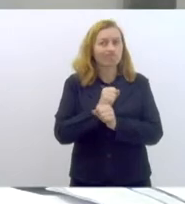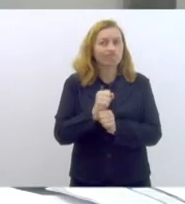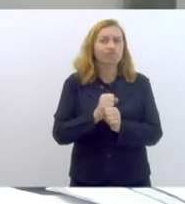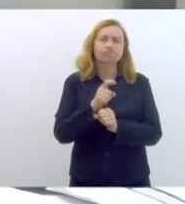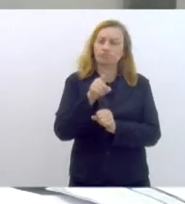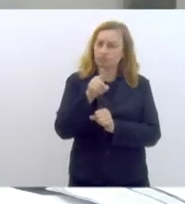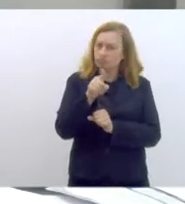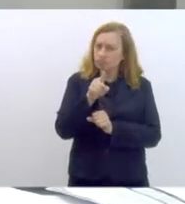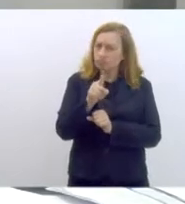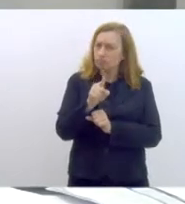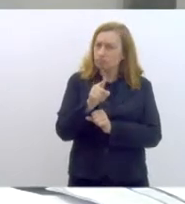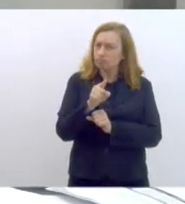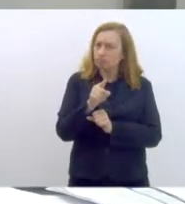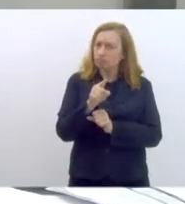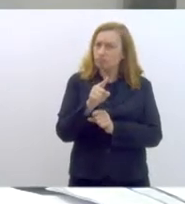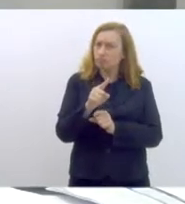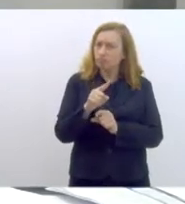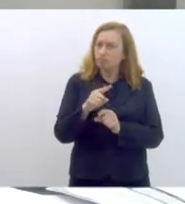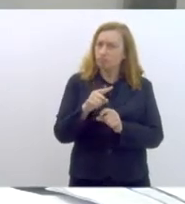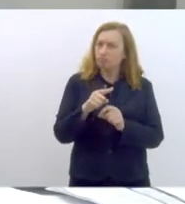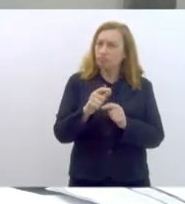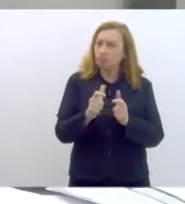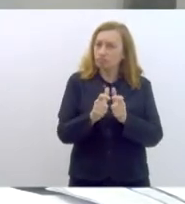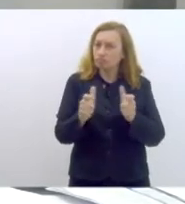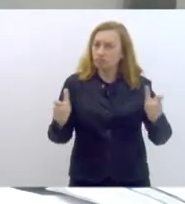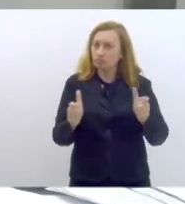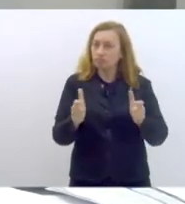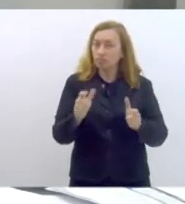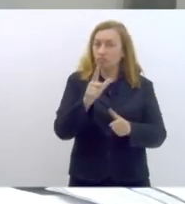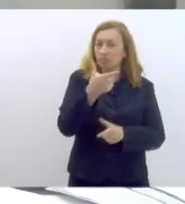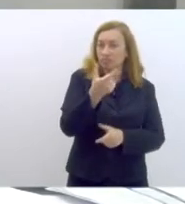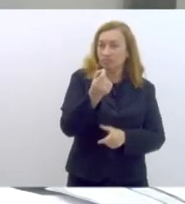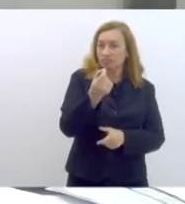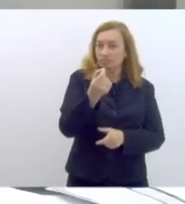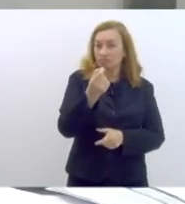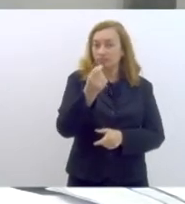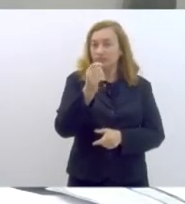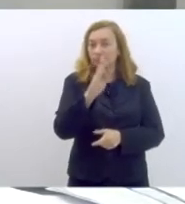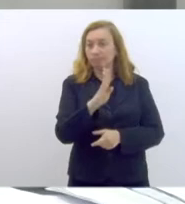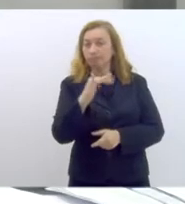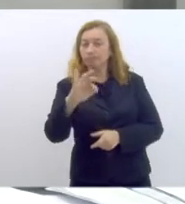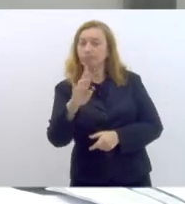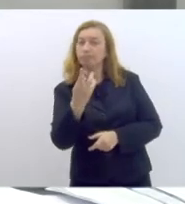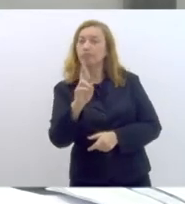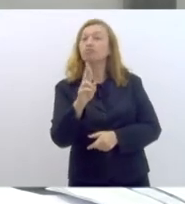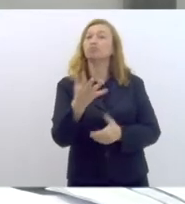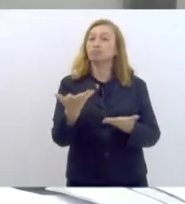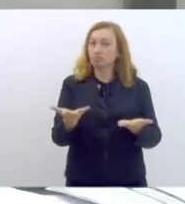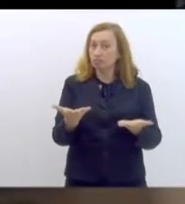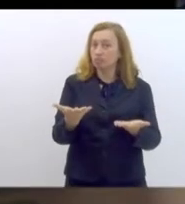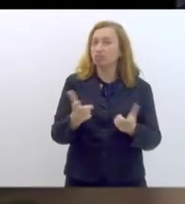você acresceu essa dívida em 20 bilhões. Né? Perfeito.